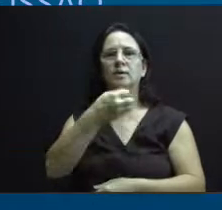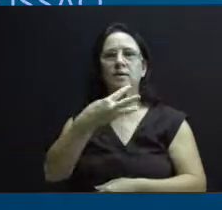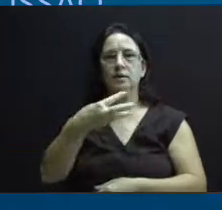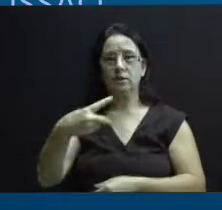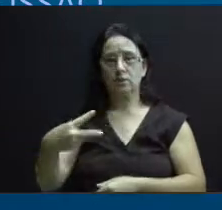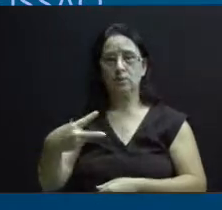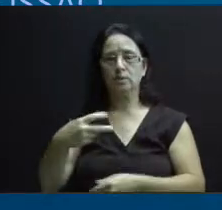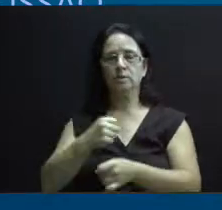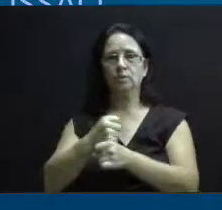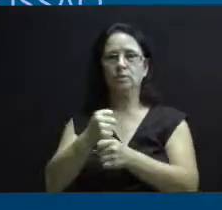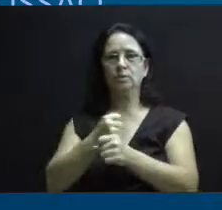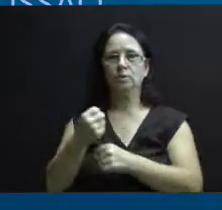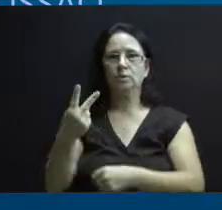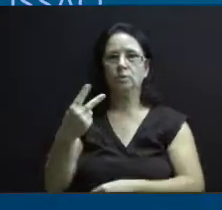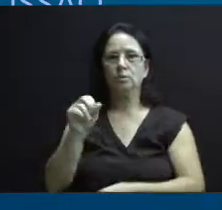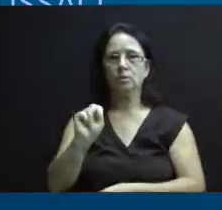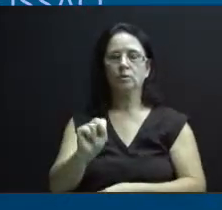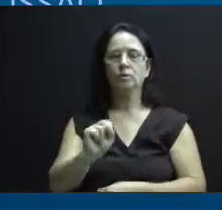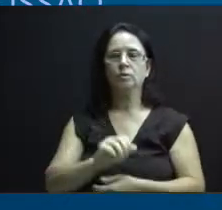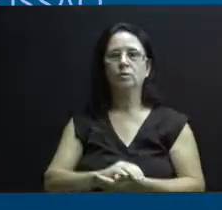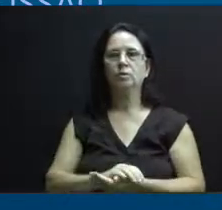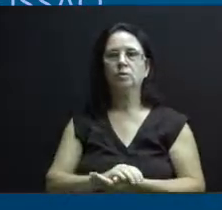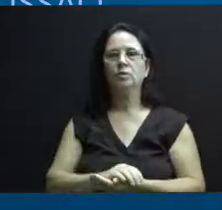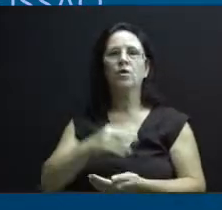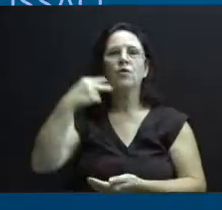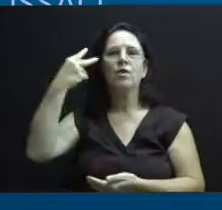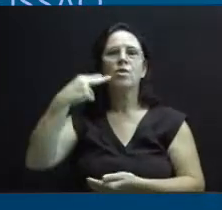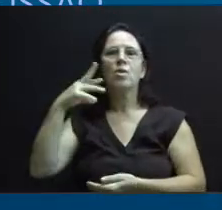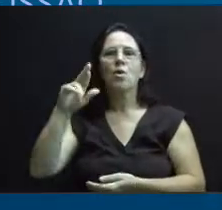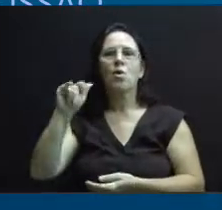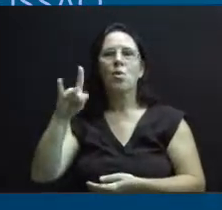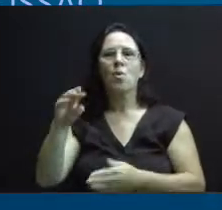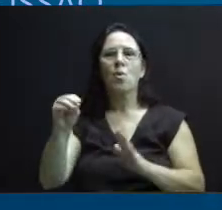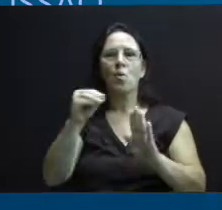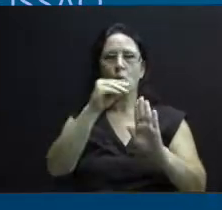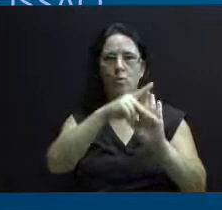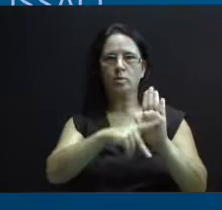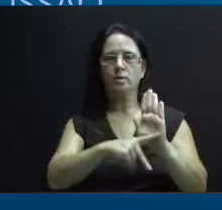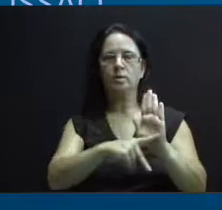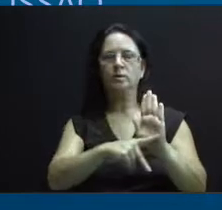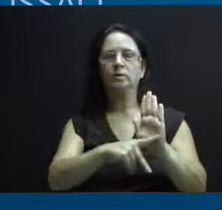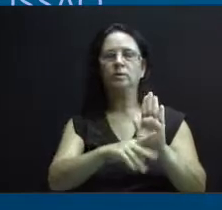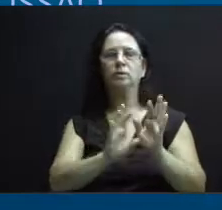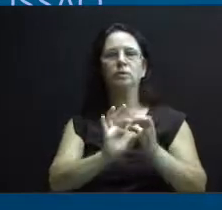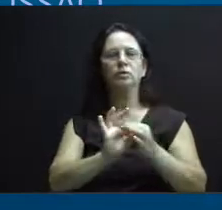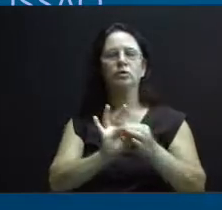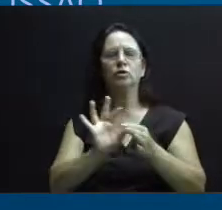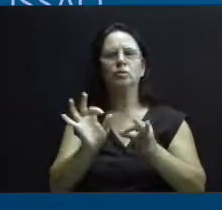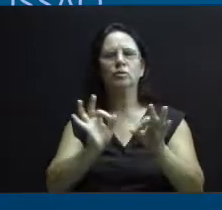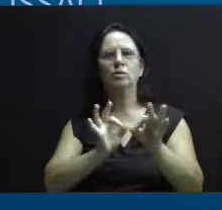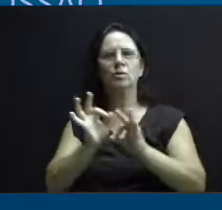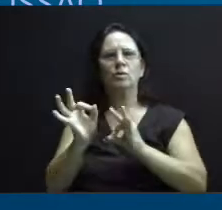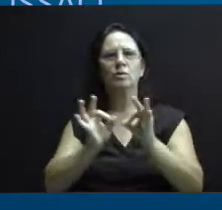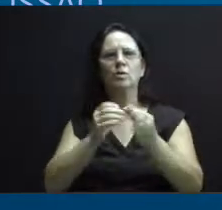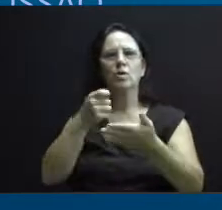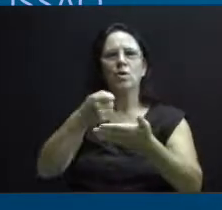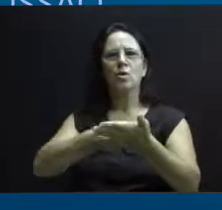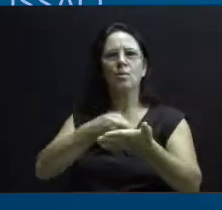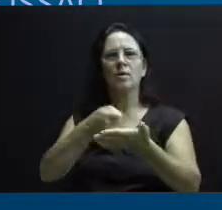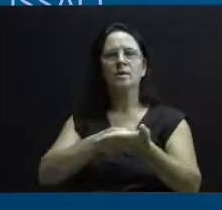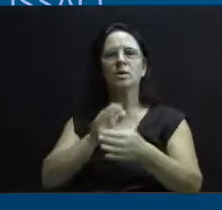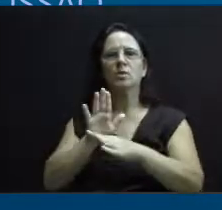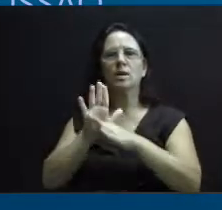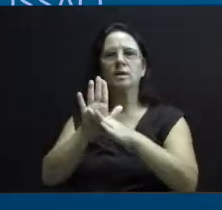132/2010 18 a autoria de rodrigo ramos soares dispõe sobre a regulamentação da prestação de assistência